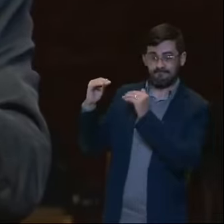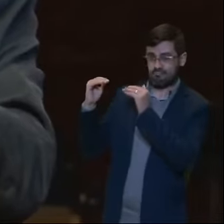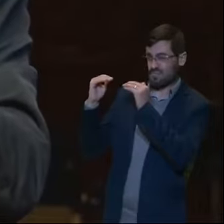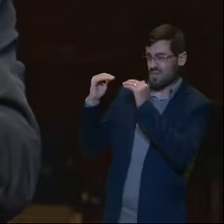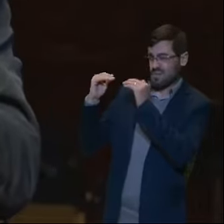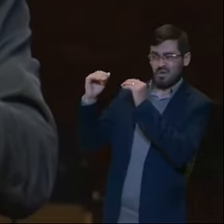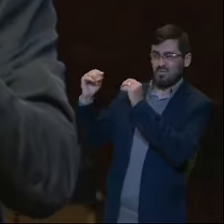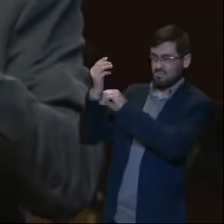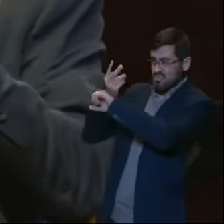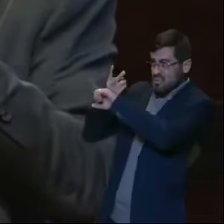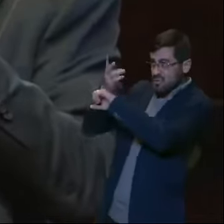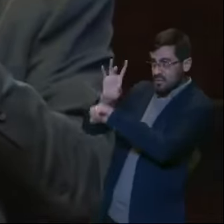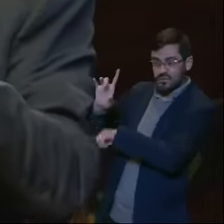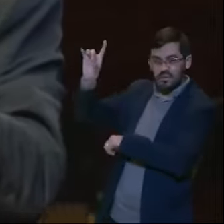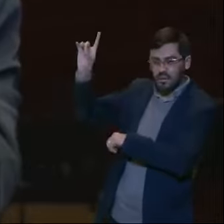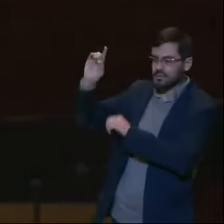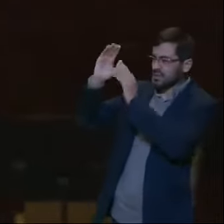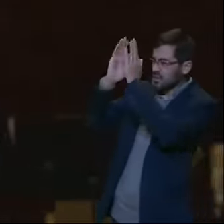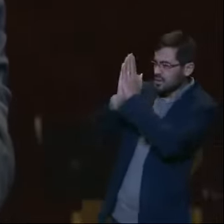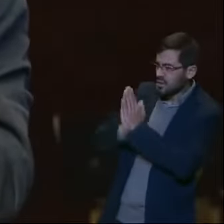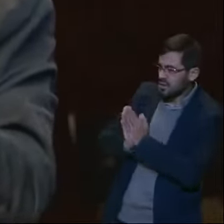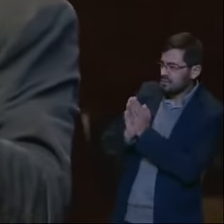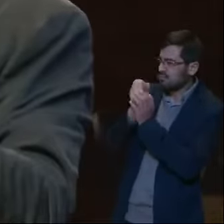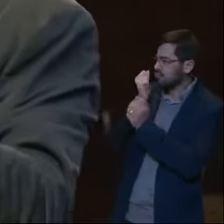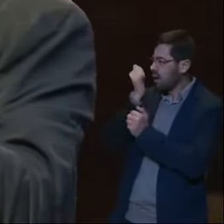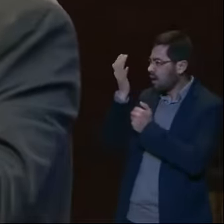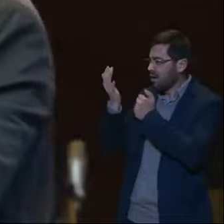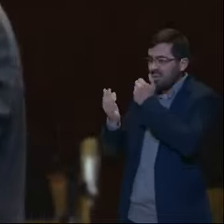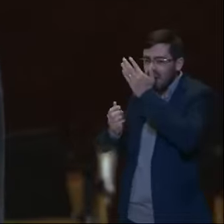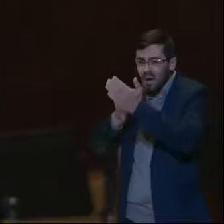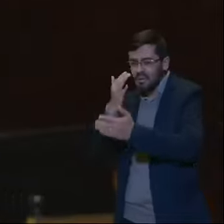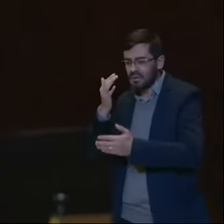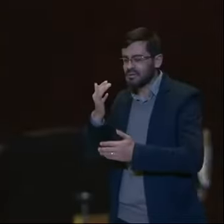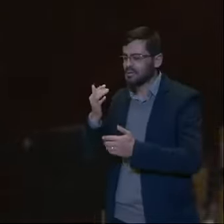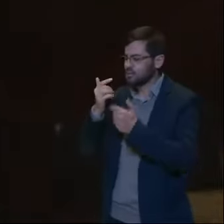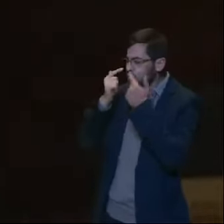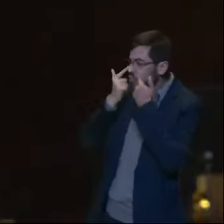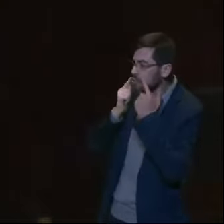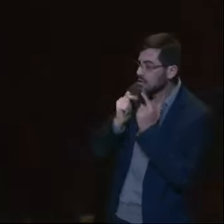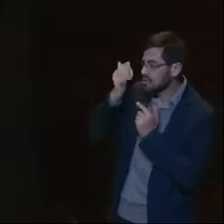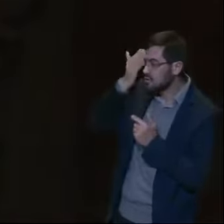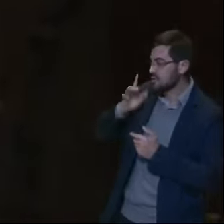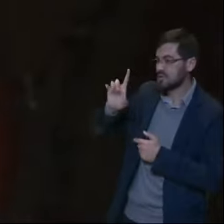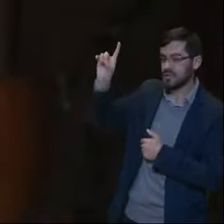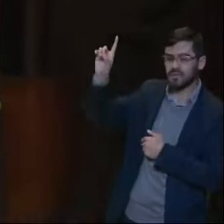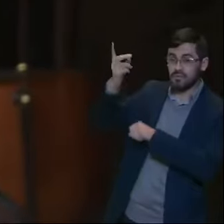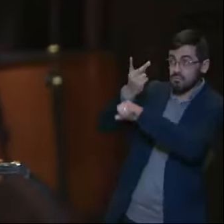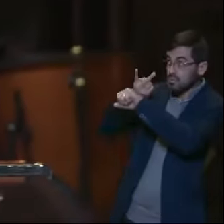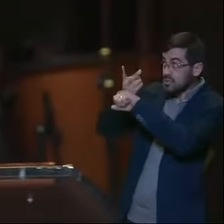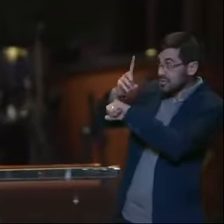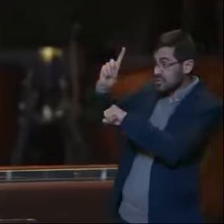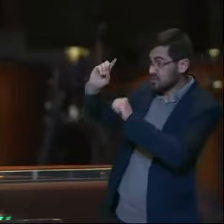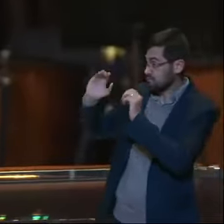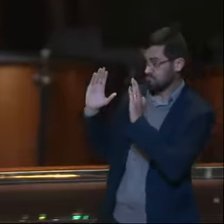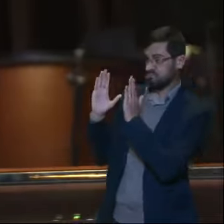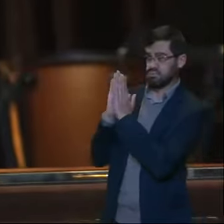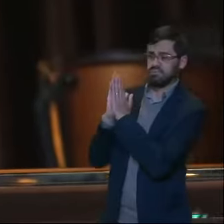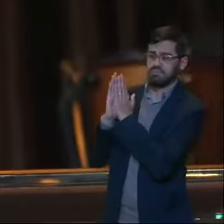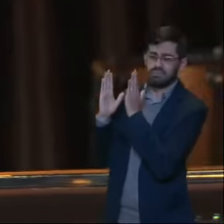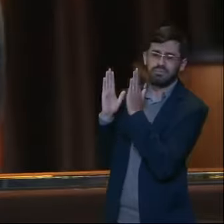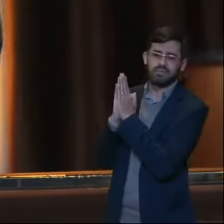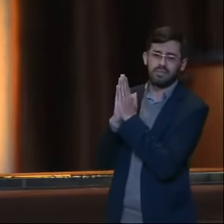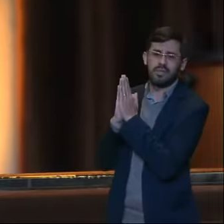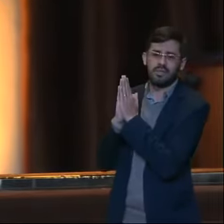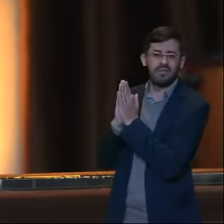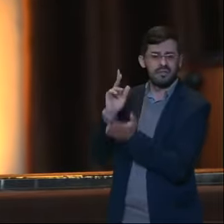buscando, adorando, confessando os seus pecados, derramando as suas lágrimas, buscando a Deus em oração. Você